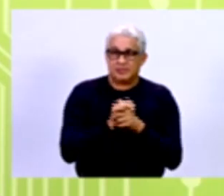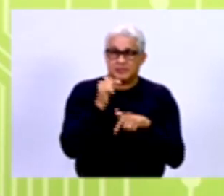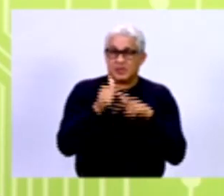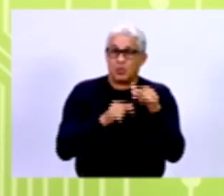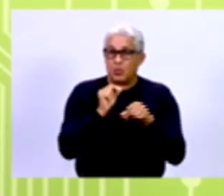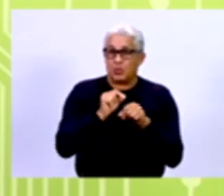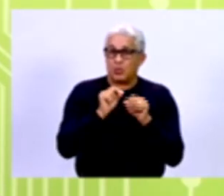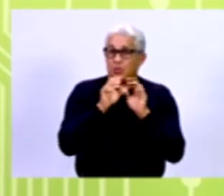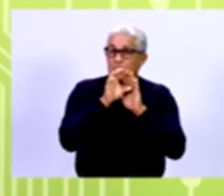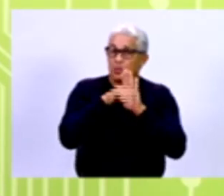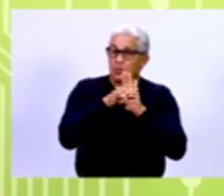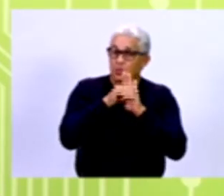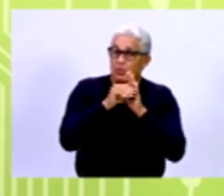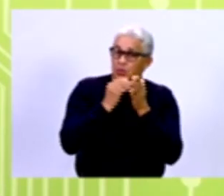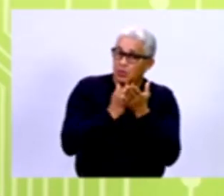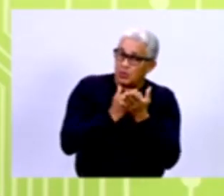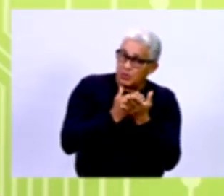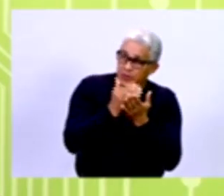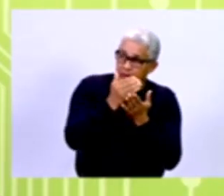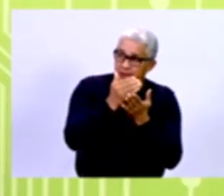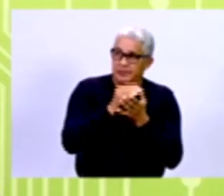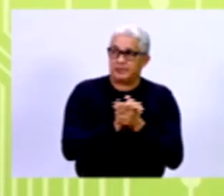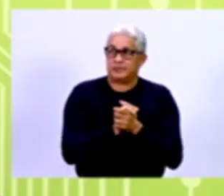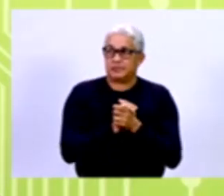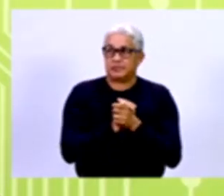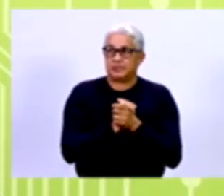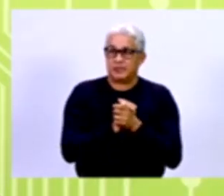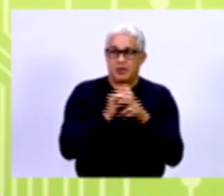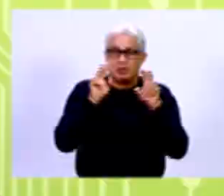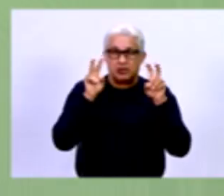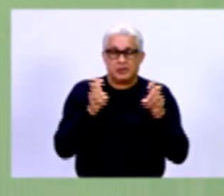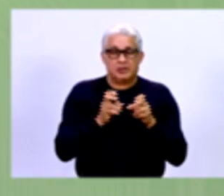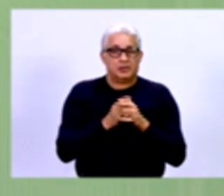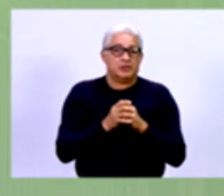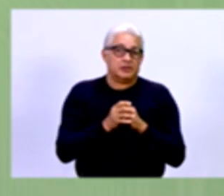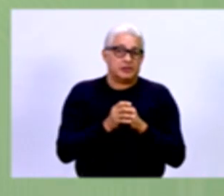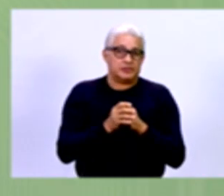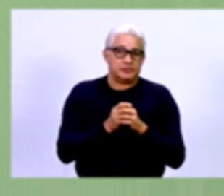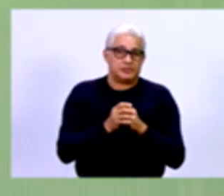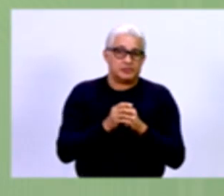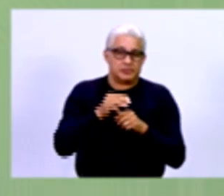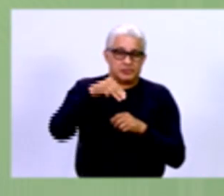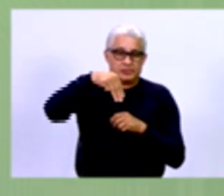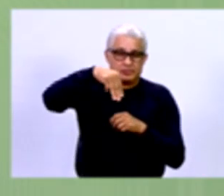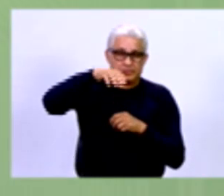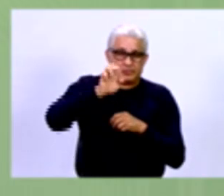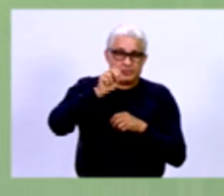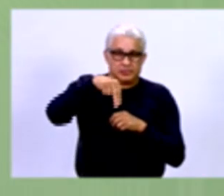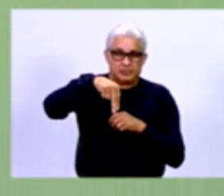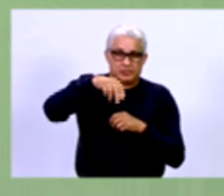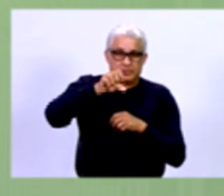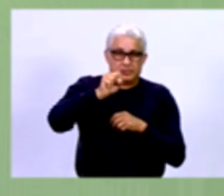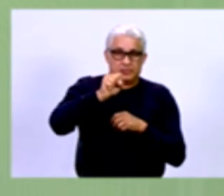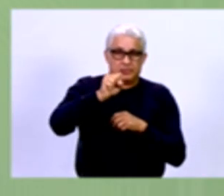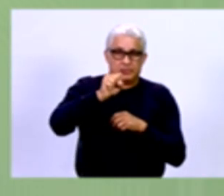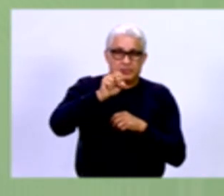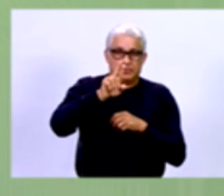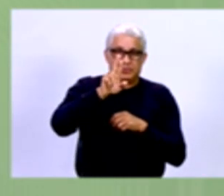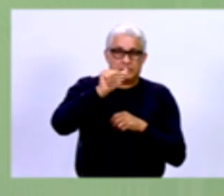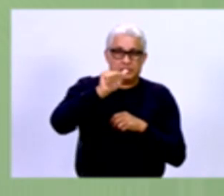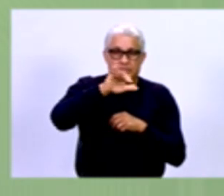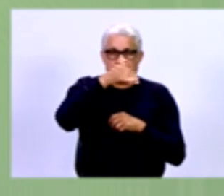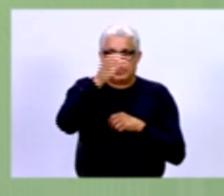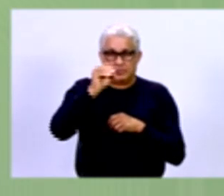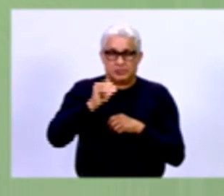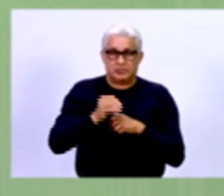alguns conceitos introdutórios, né, relacionados a esse tema. A mensuração da atividade econômica é